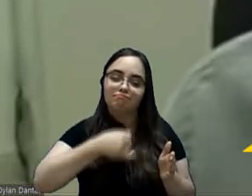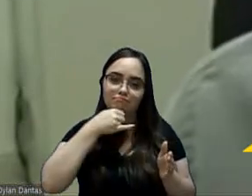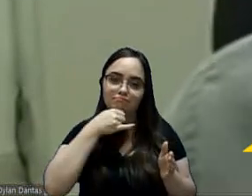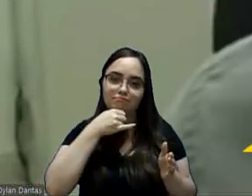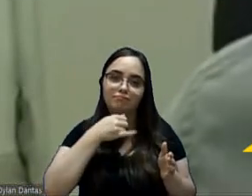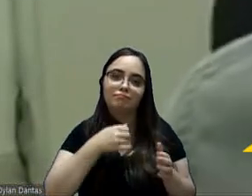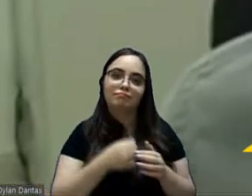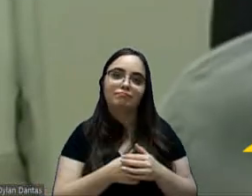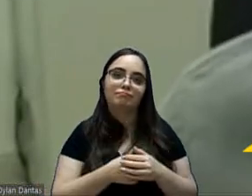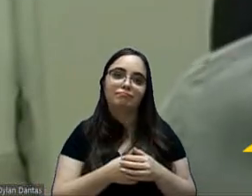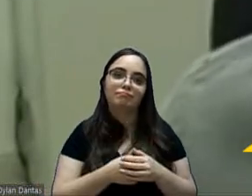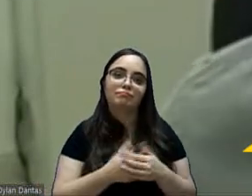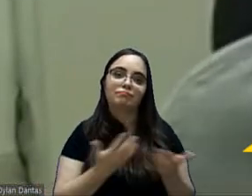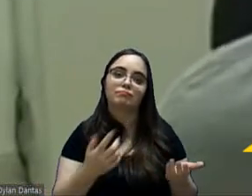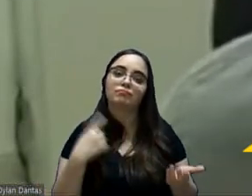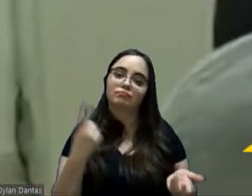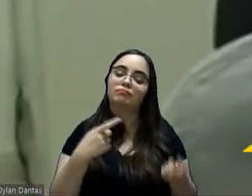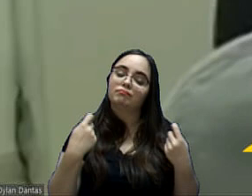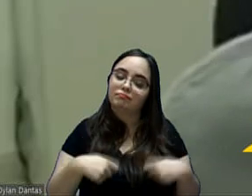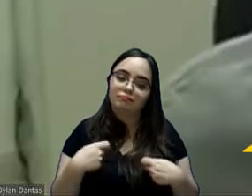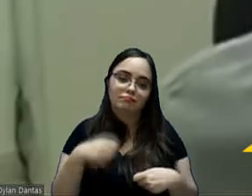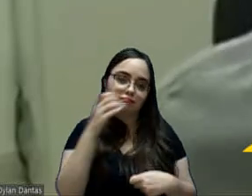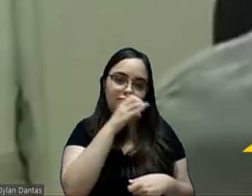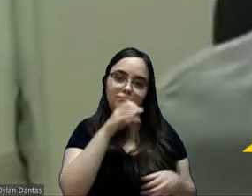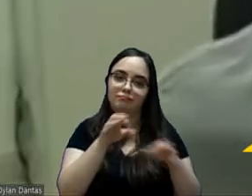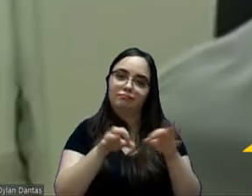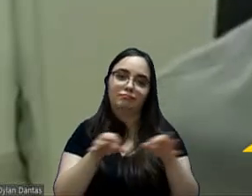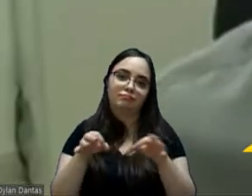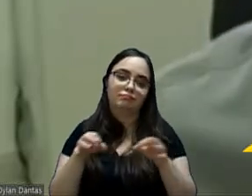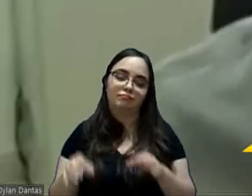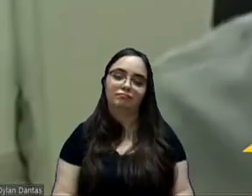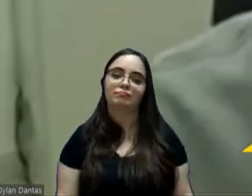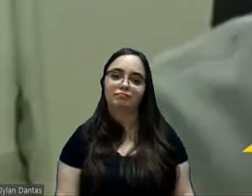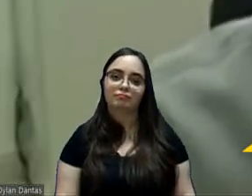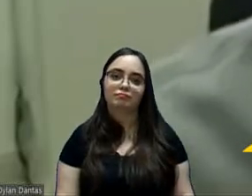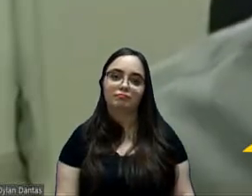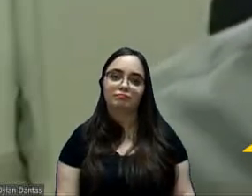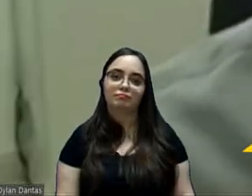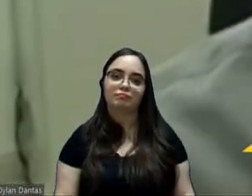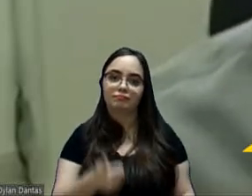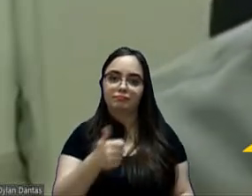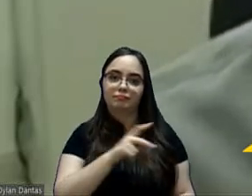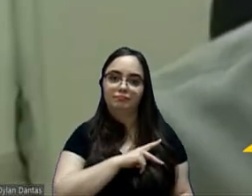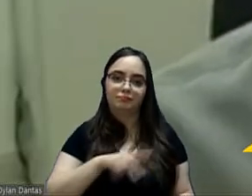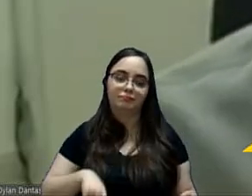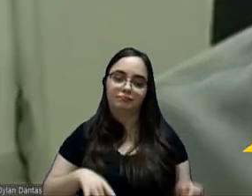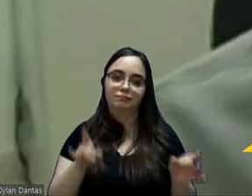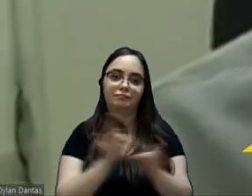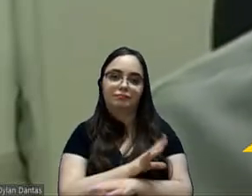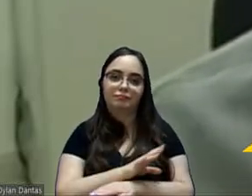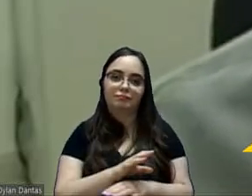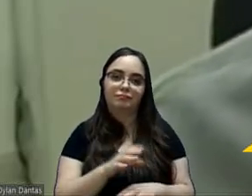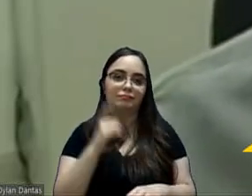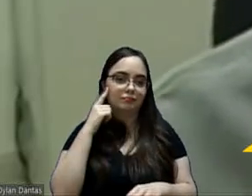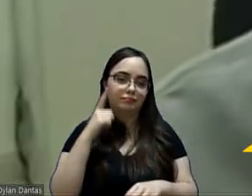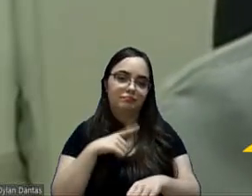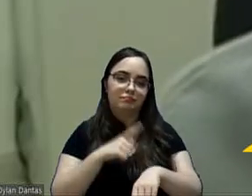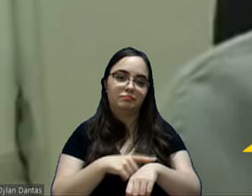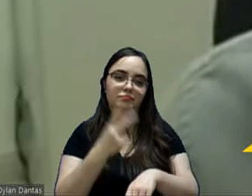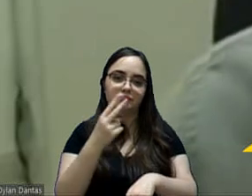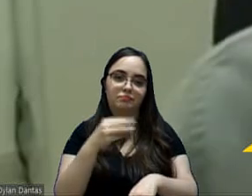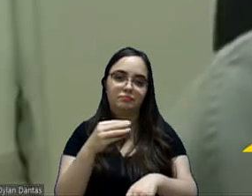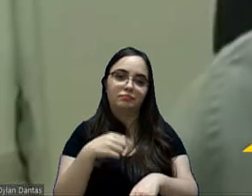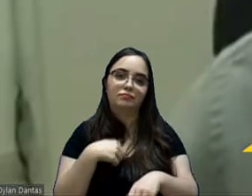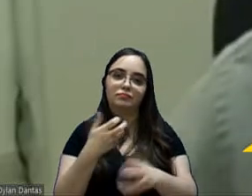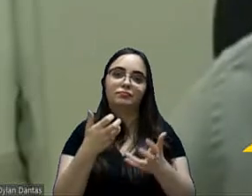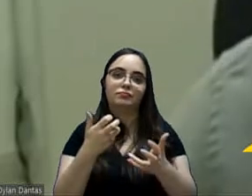tristeza, tá certo? Então, nós precisamos aí trabalhar em prol do nosso povo. Senhor presidente, encerro aqui, eu acho que tem alguns minutinhos, e eu